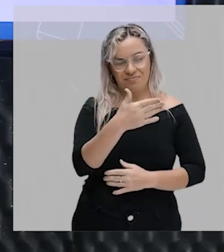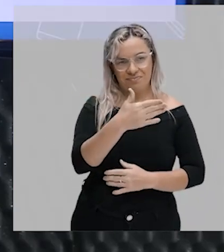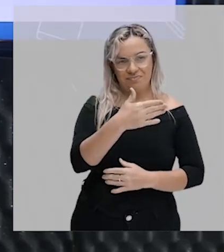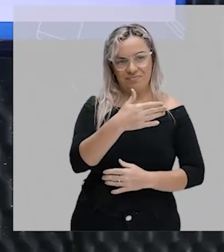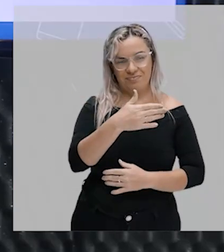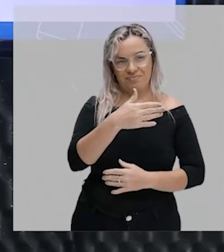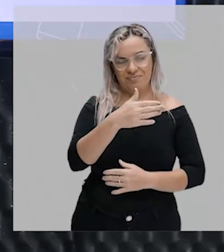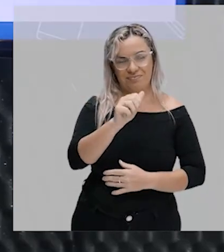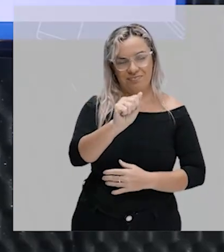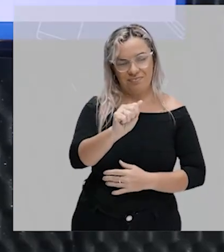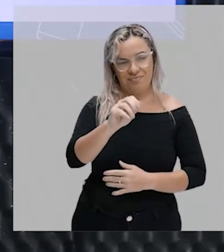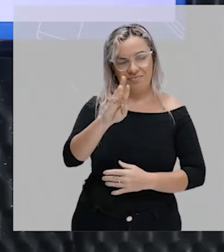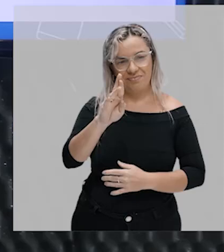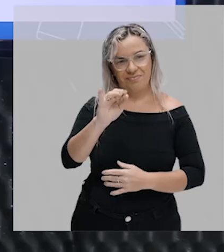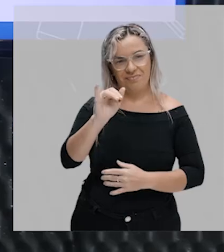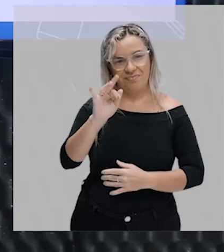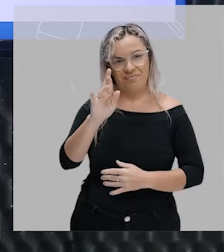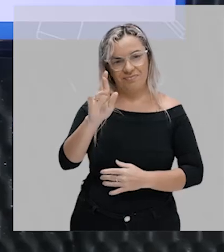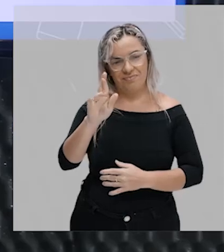Abrir